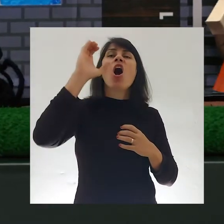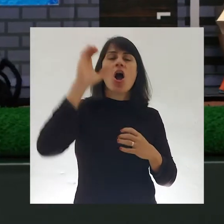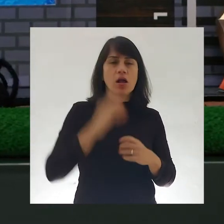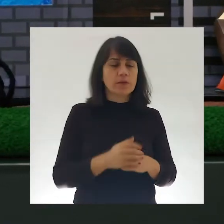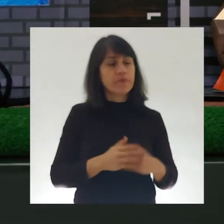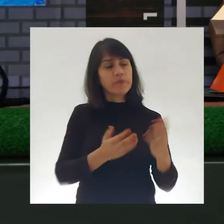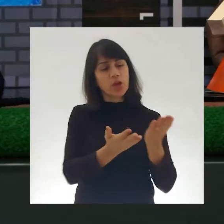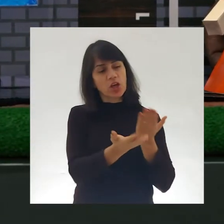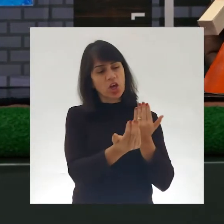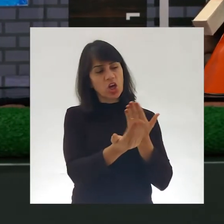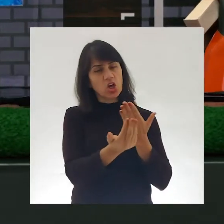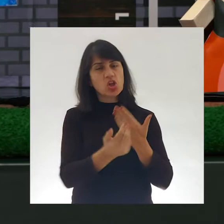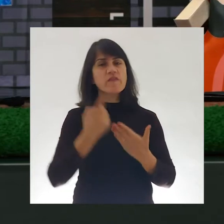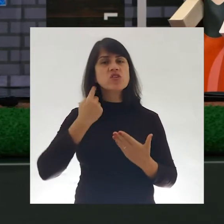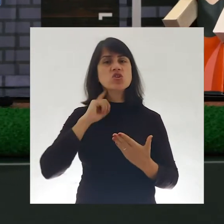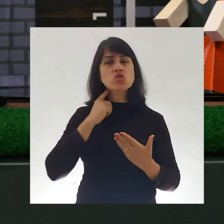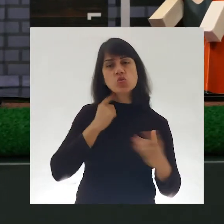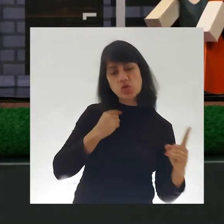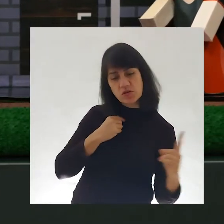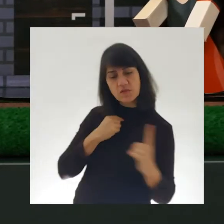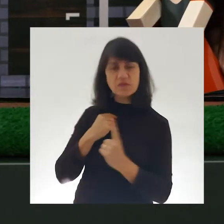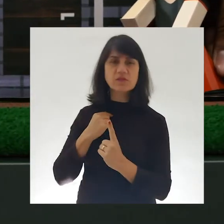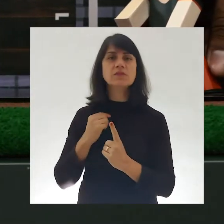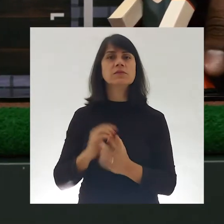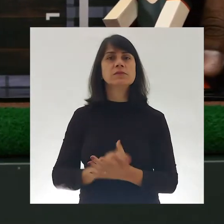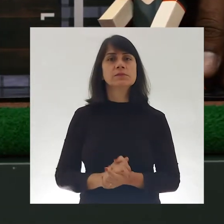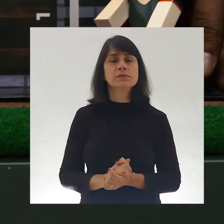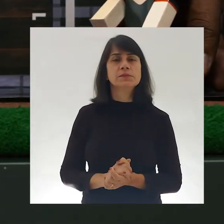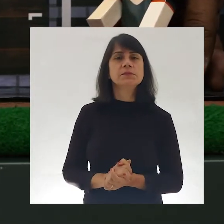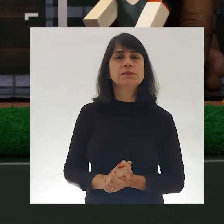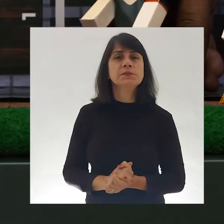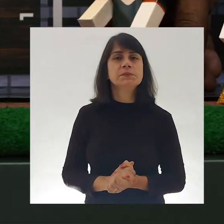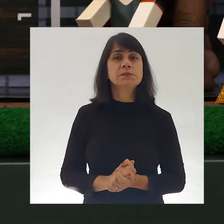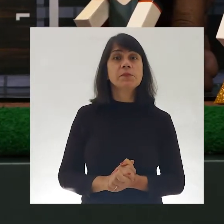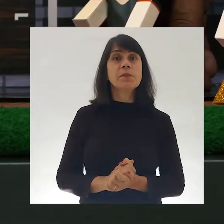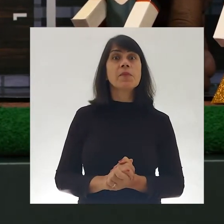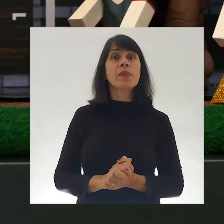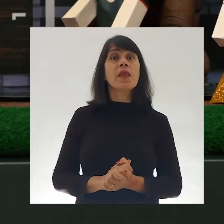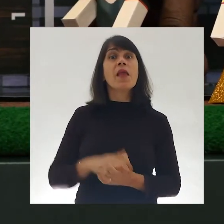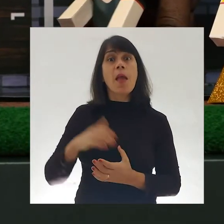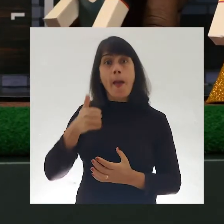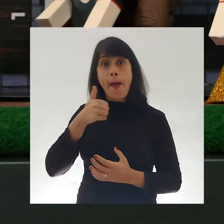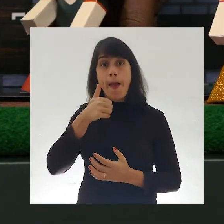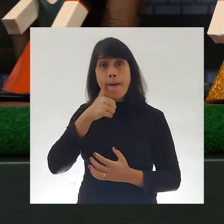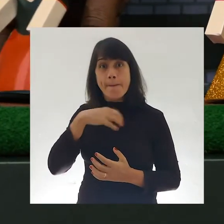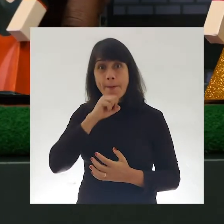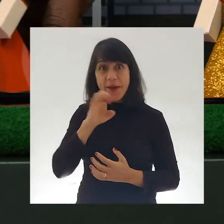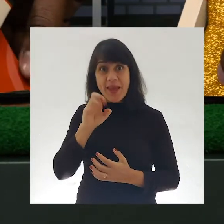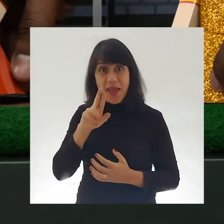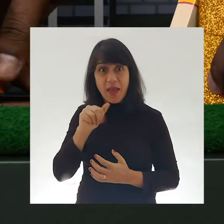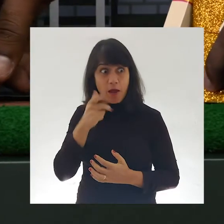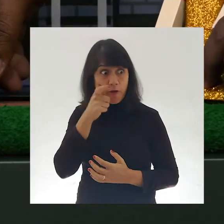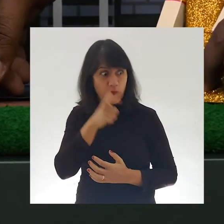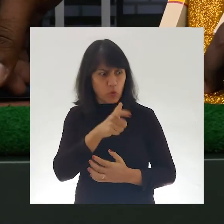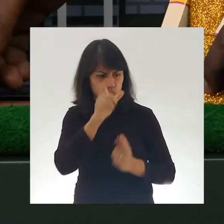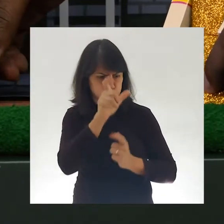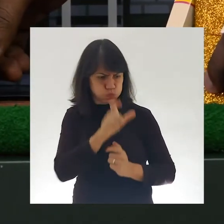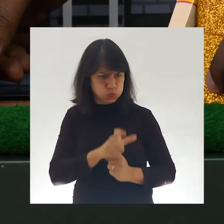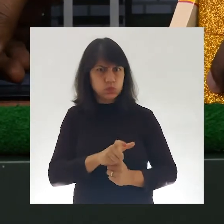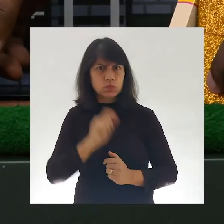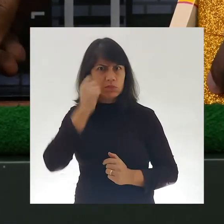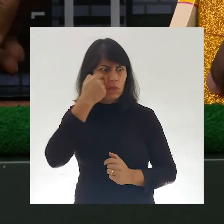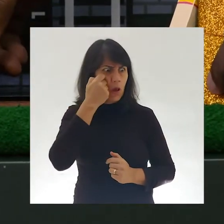Cocoricó, a donzela suja está aqui. Era, ao ver a filha coberta de piche,